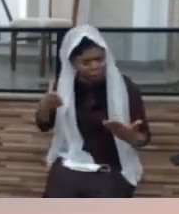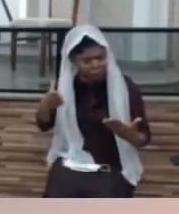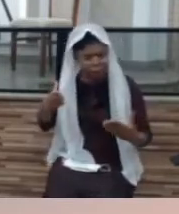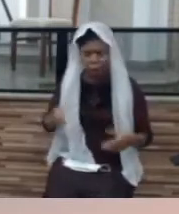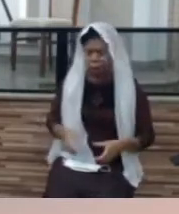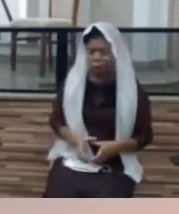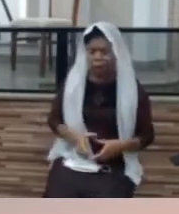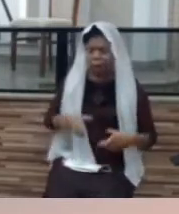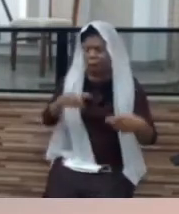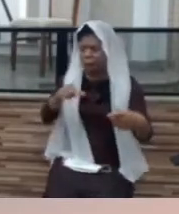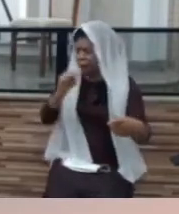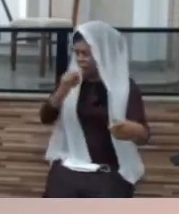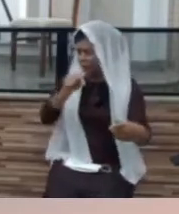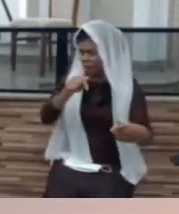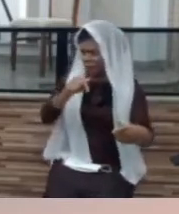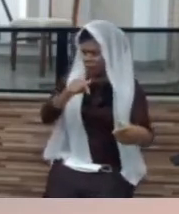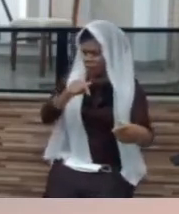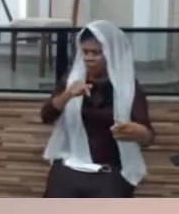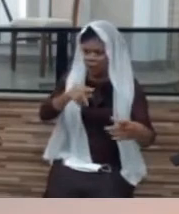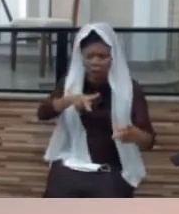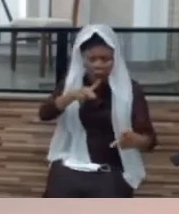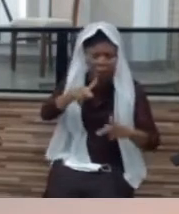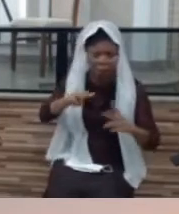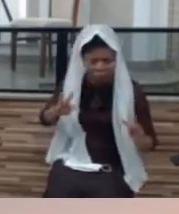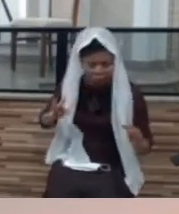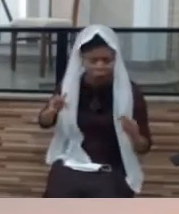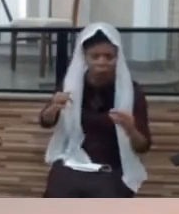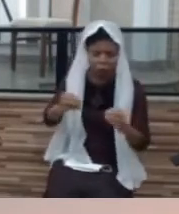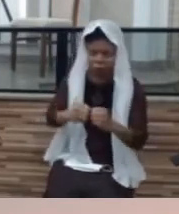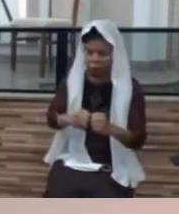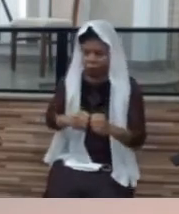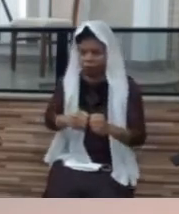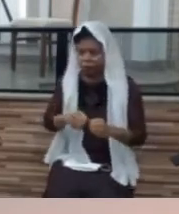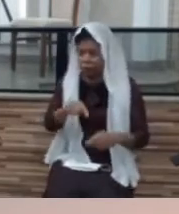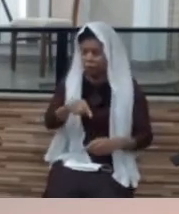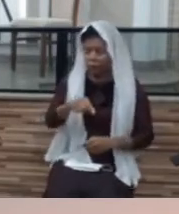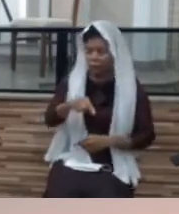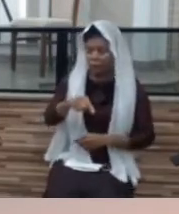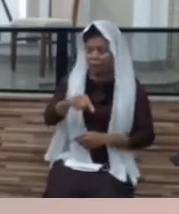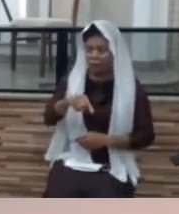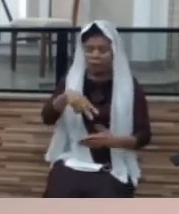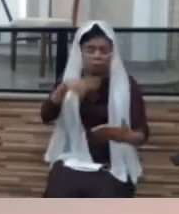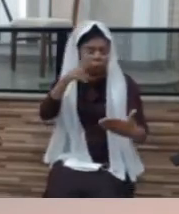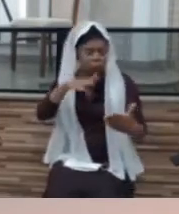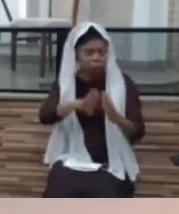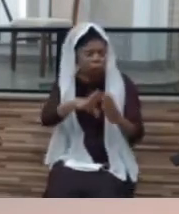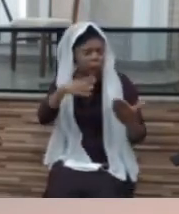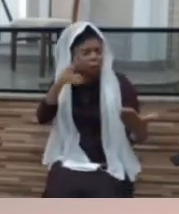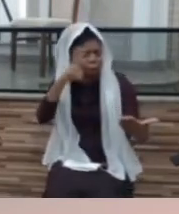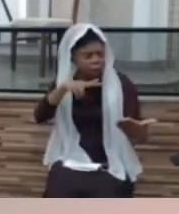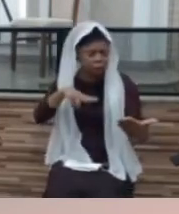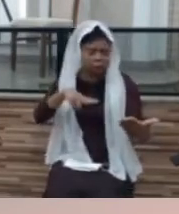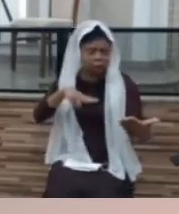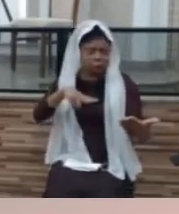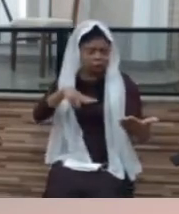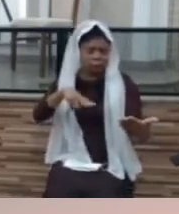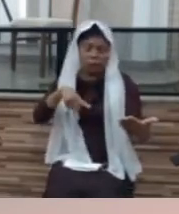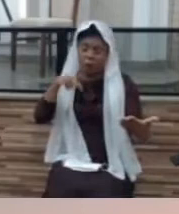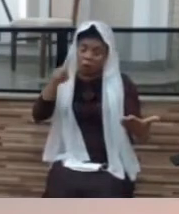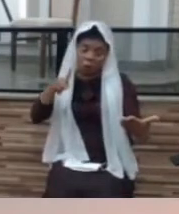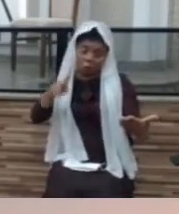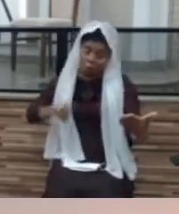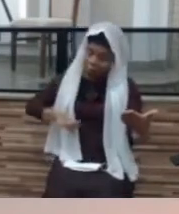e achou-se escrito nele que os amonitas e os moabitas não entrassem jamais na congregação de